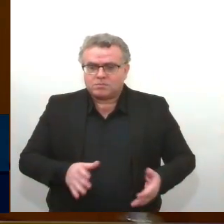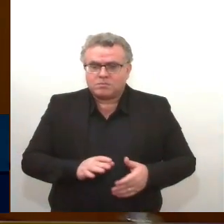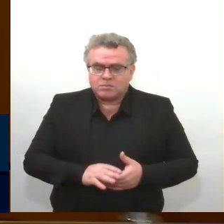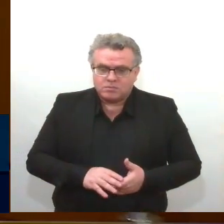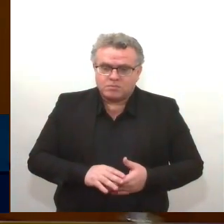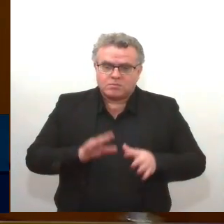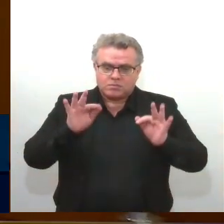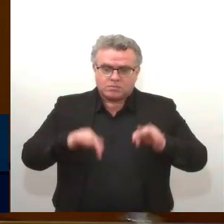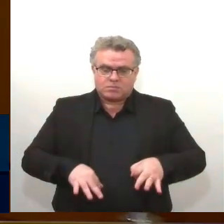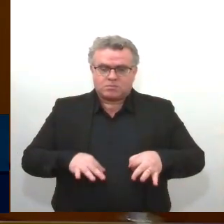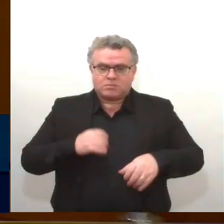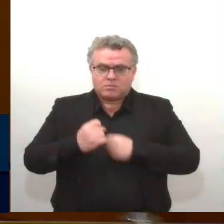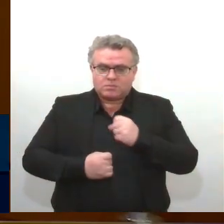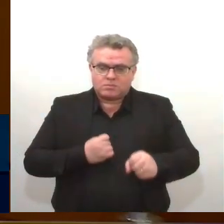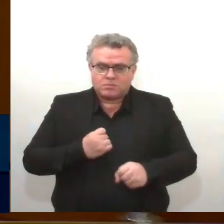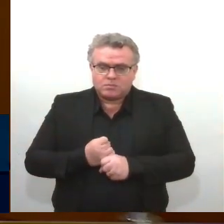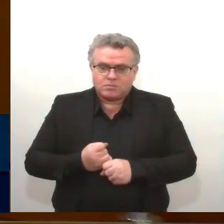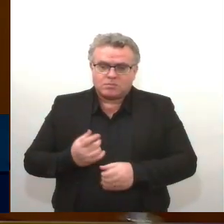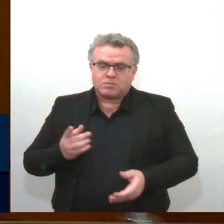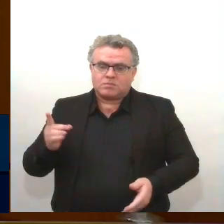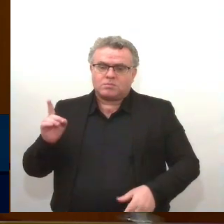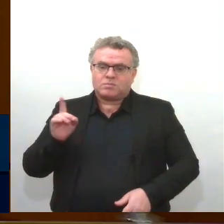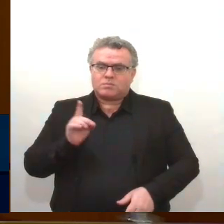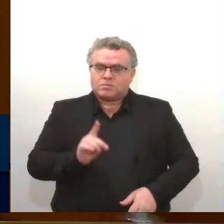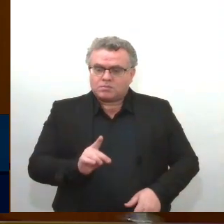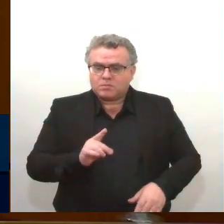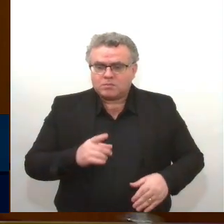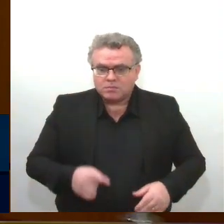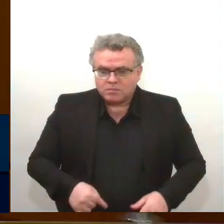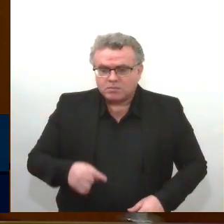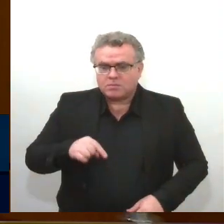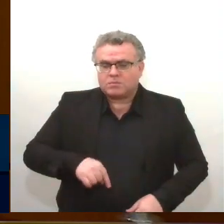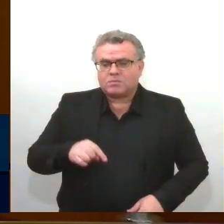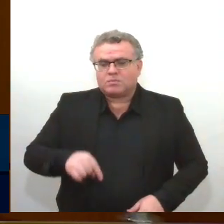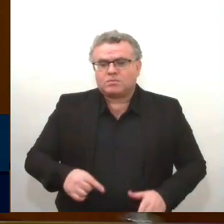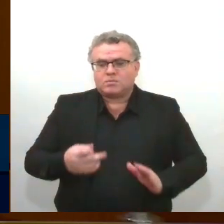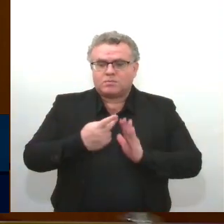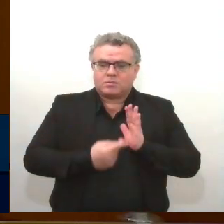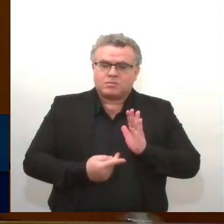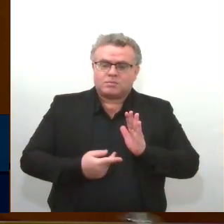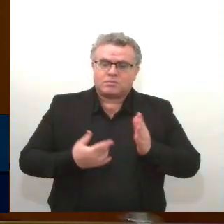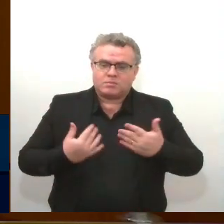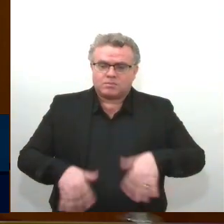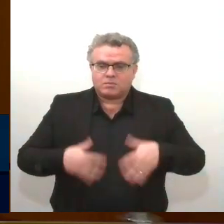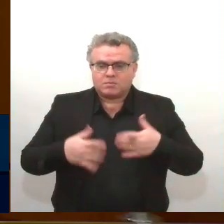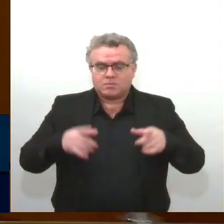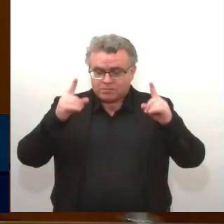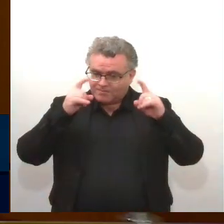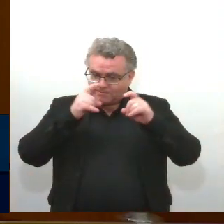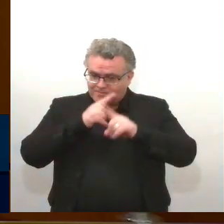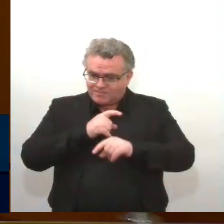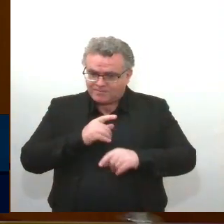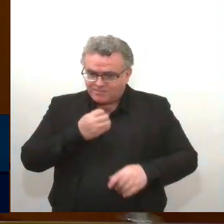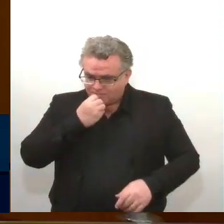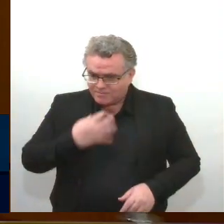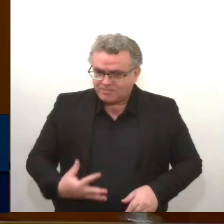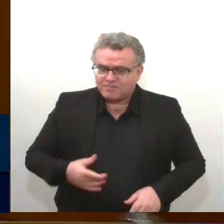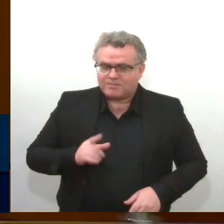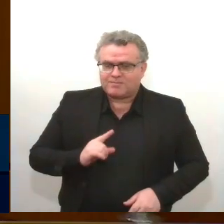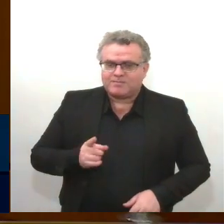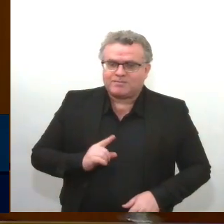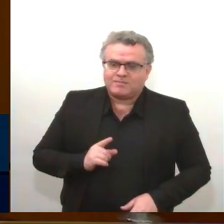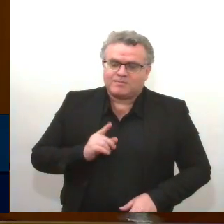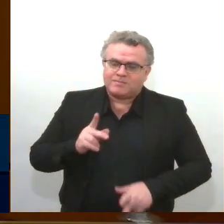casa aqueles projetos amargos do governo aqueles projetos não tão bons pra população né que vem